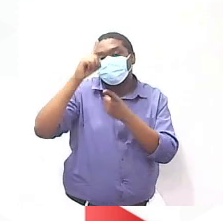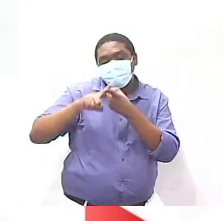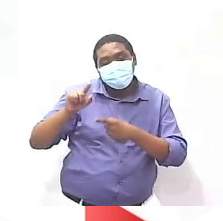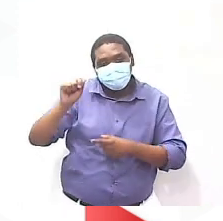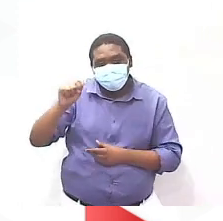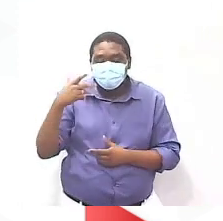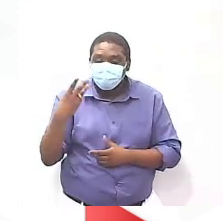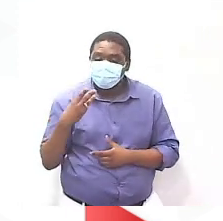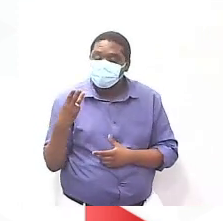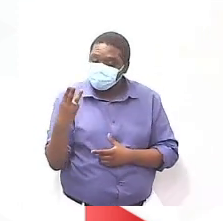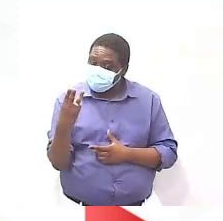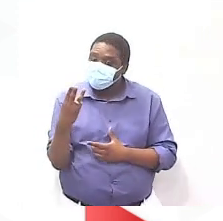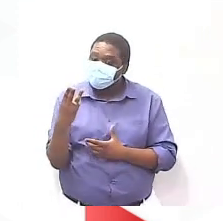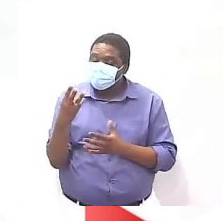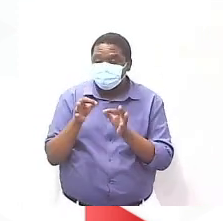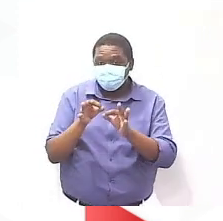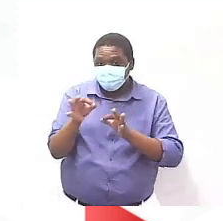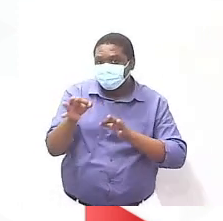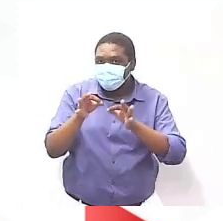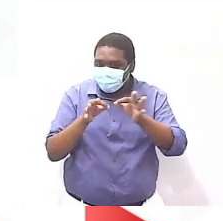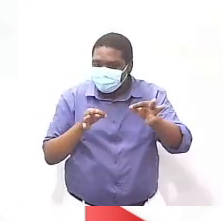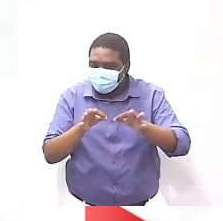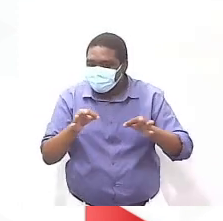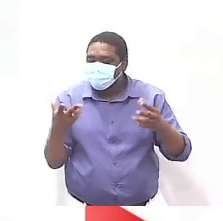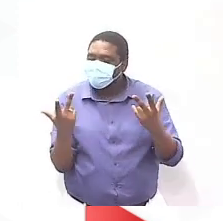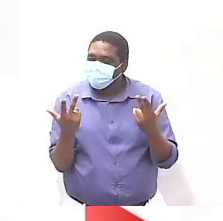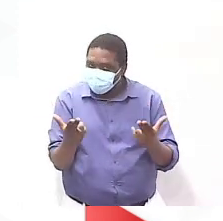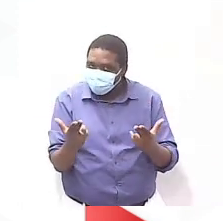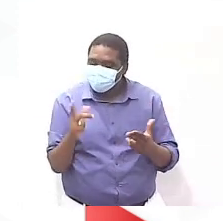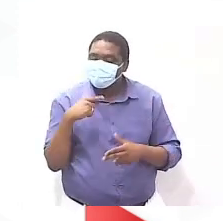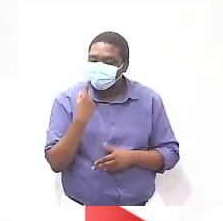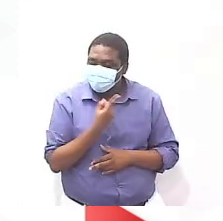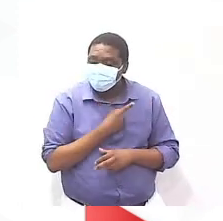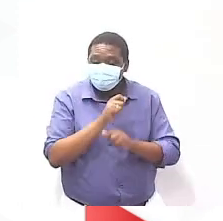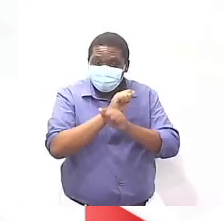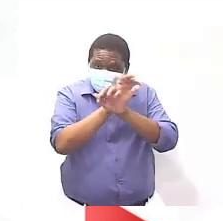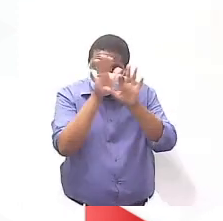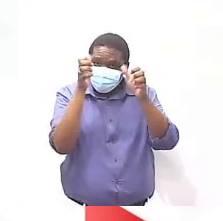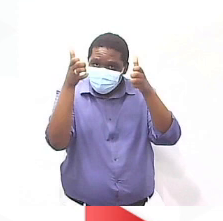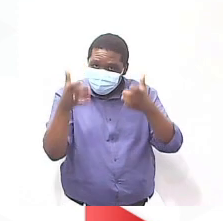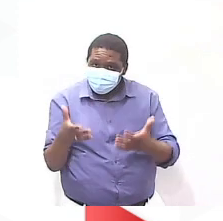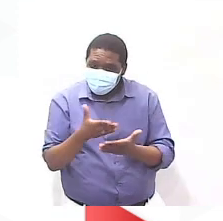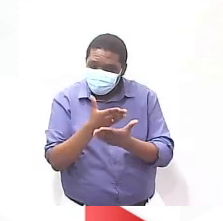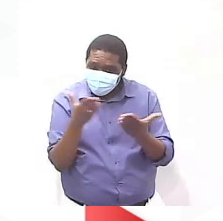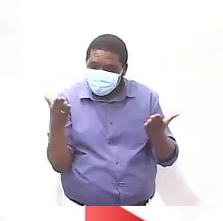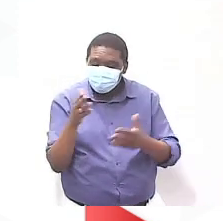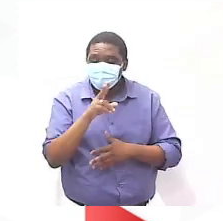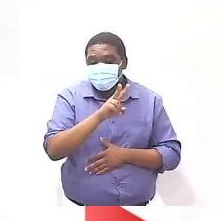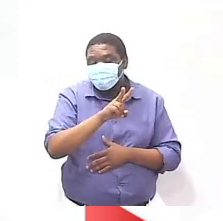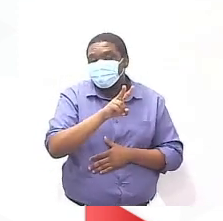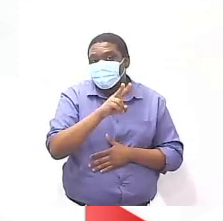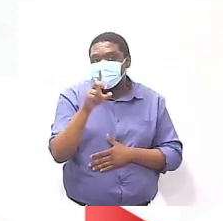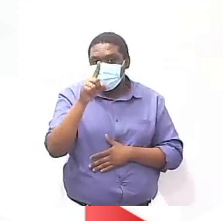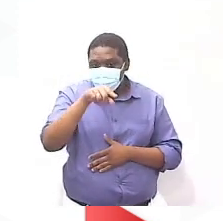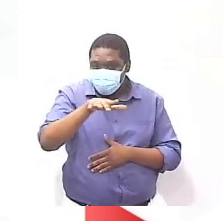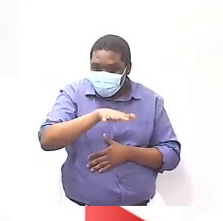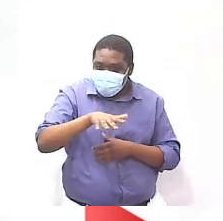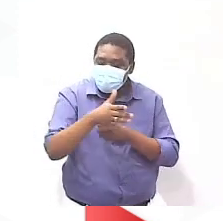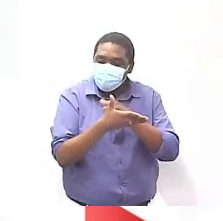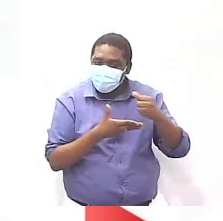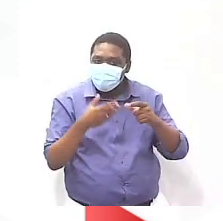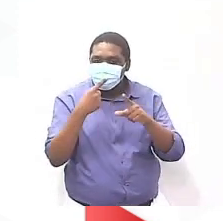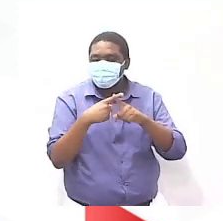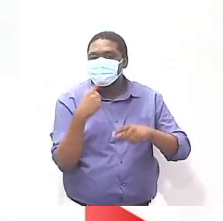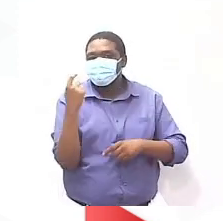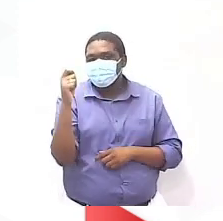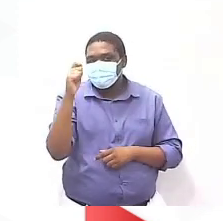3 dimensões a serem medidas, assim como a gente vai deixar bem claro para vocês. O volume do cubo é a área da base vezes a altura, e a